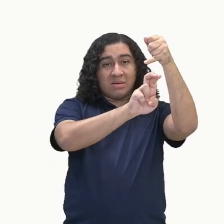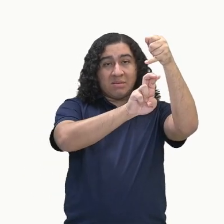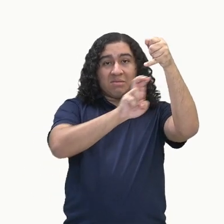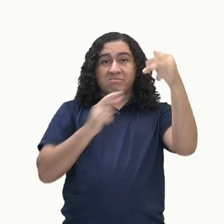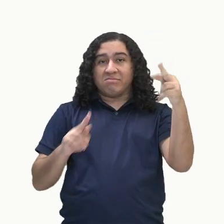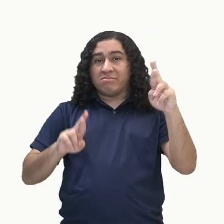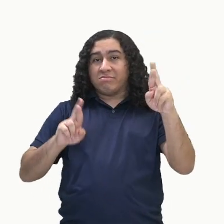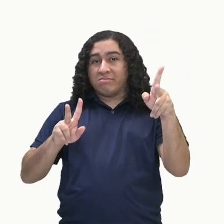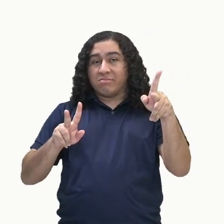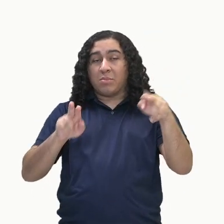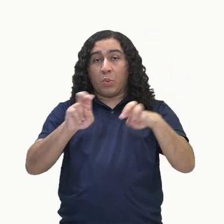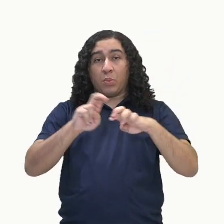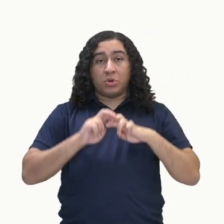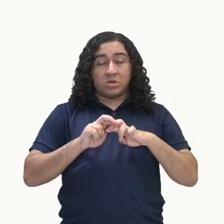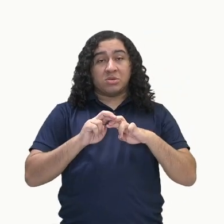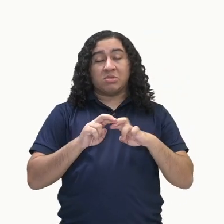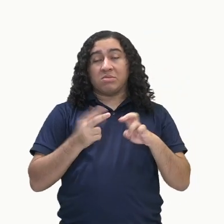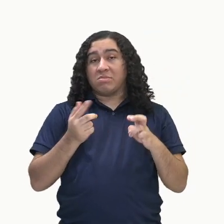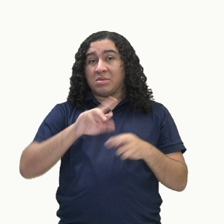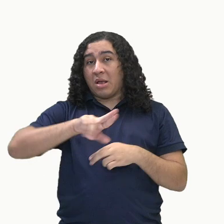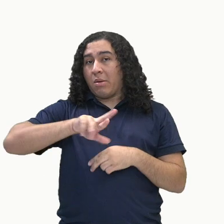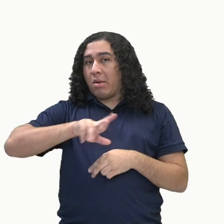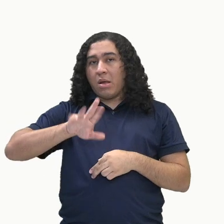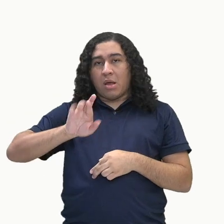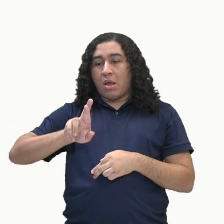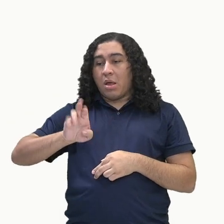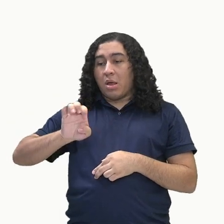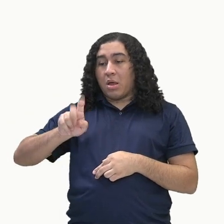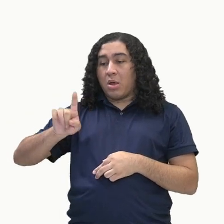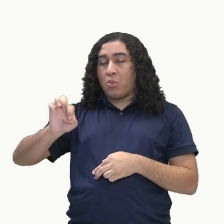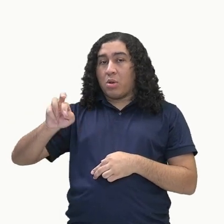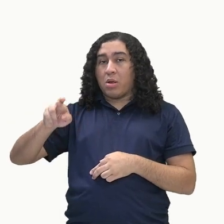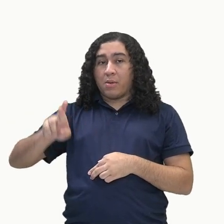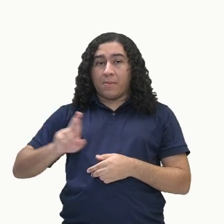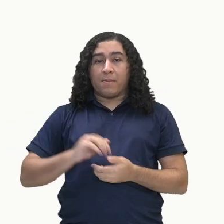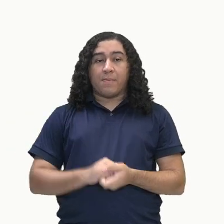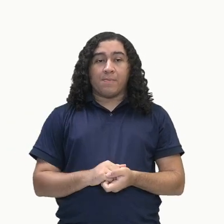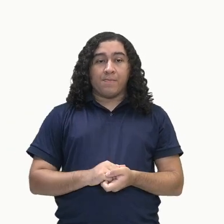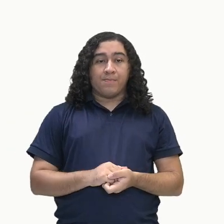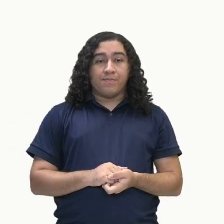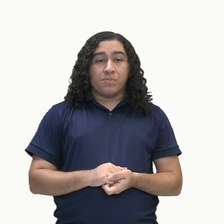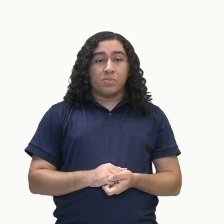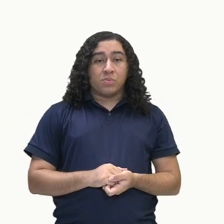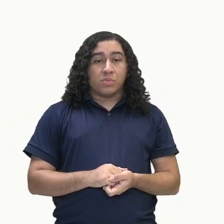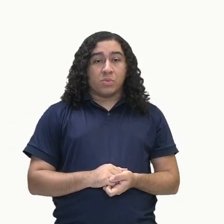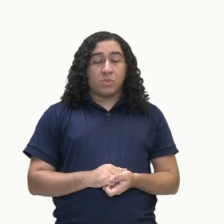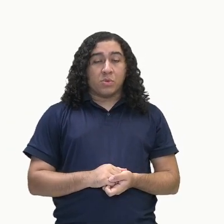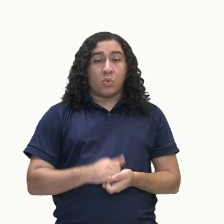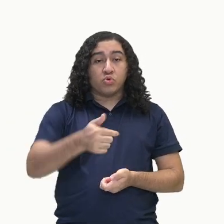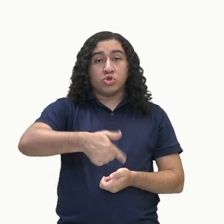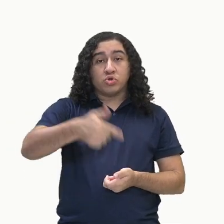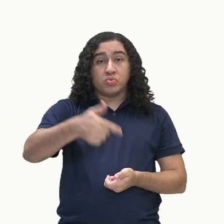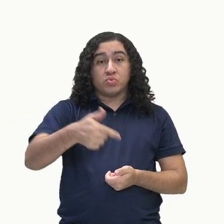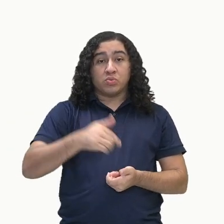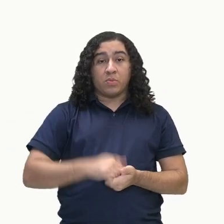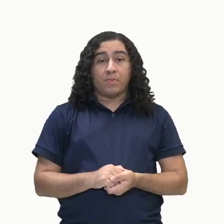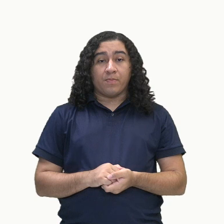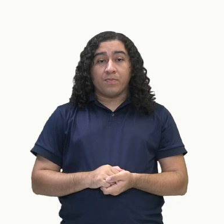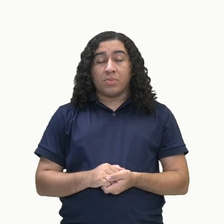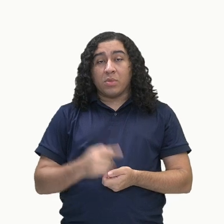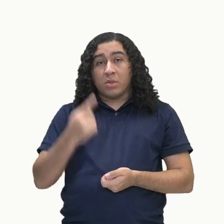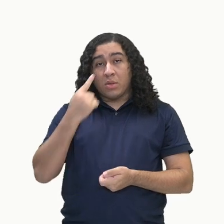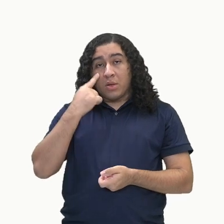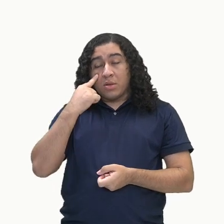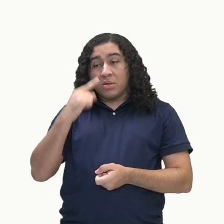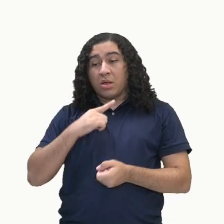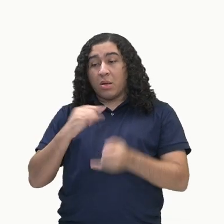sabemos que ele não é regular. Este outro aqui também, ó, se eu pegar este lado, que tem a medida somente de um quadradinho, e for